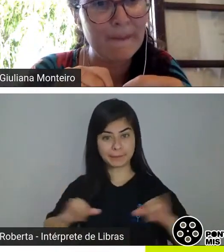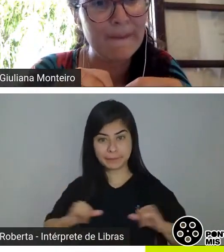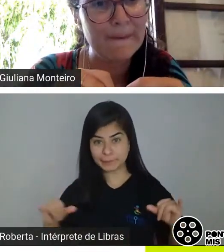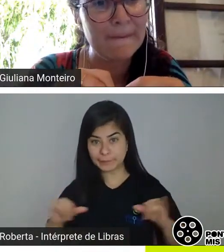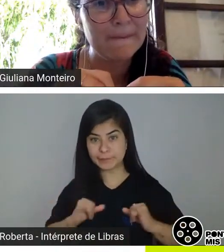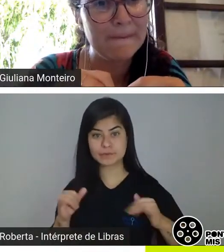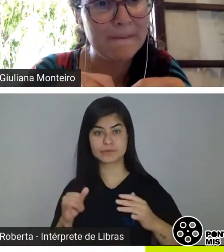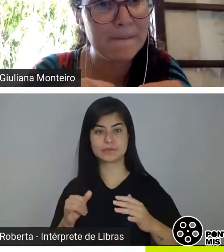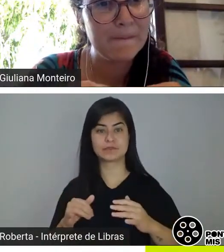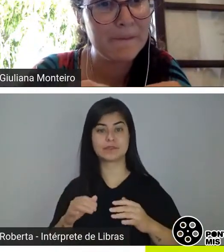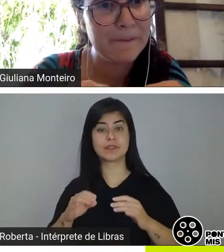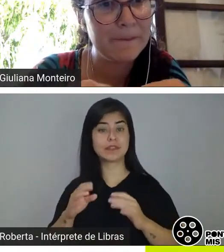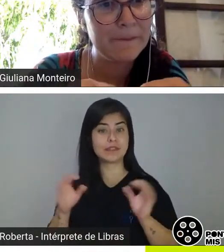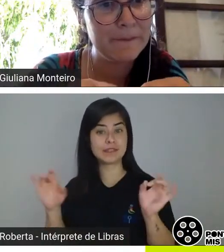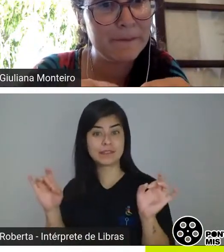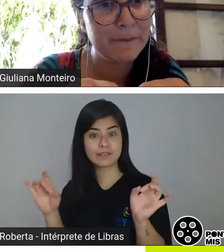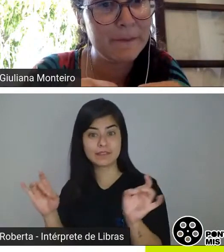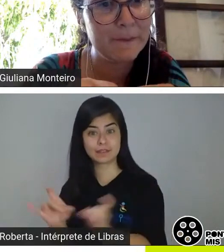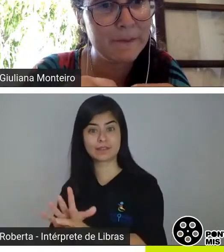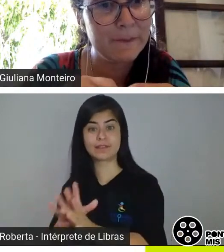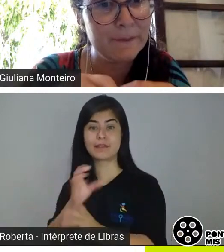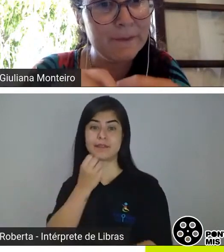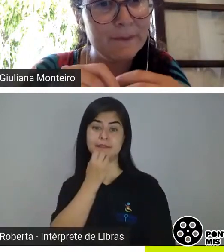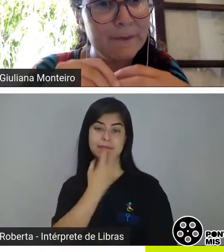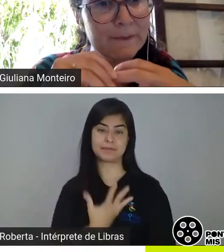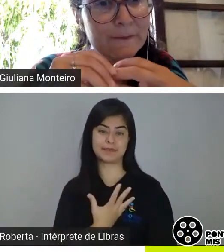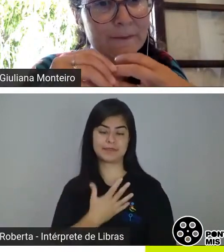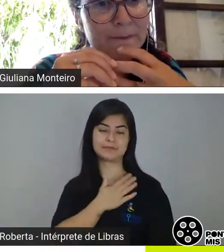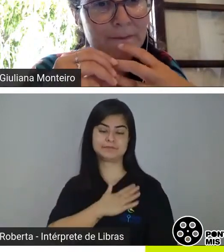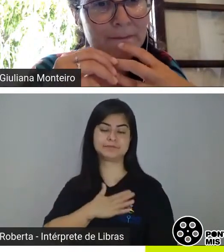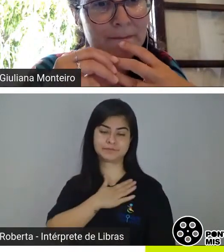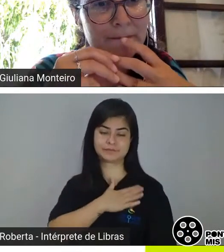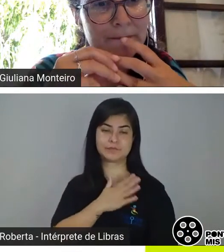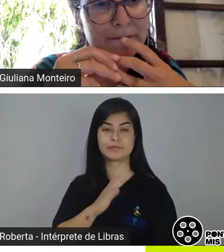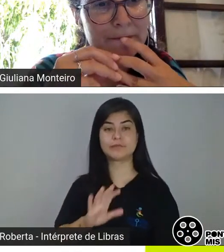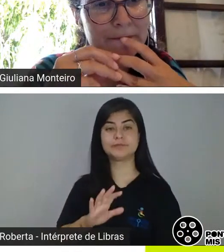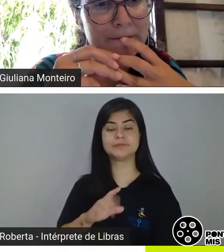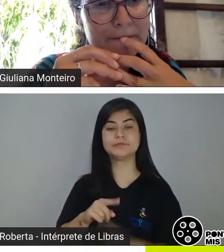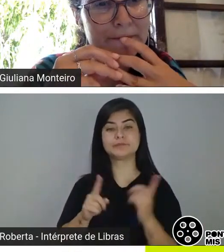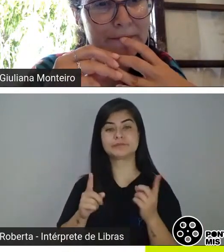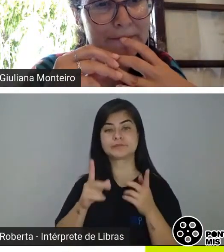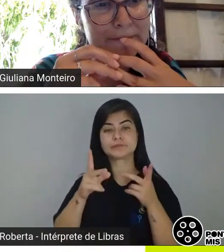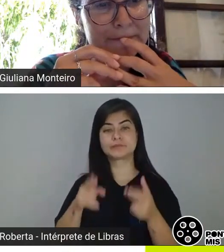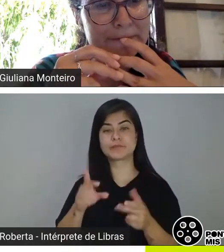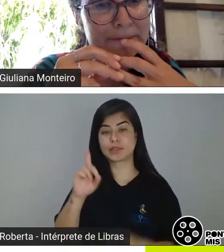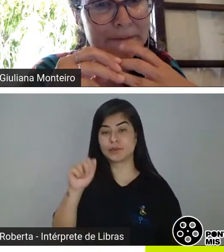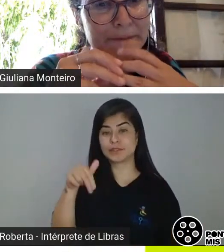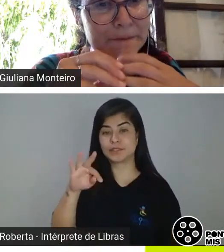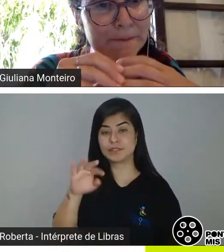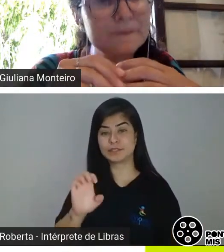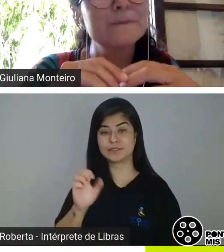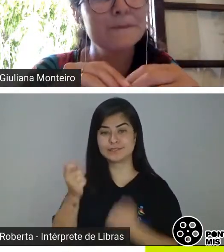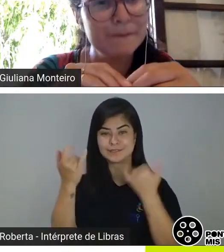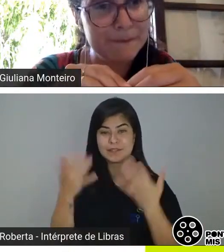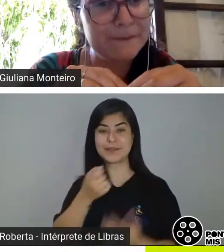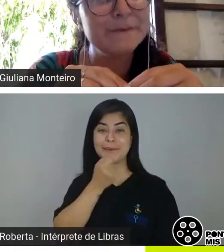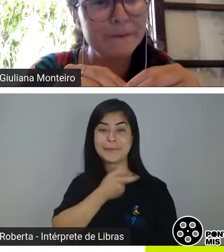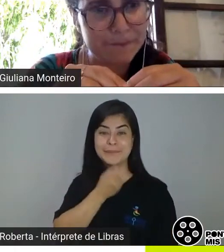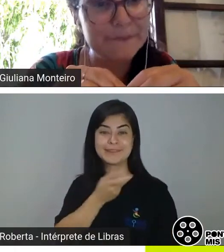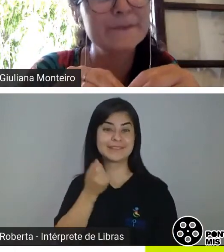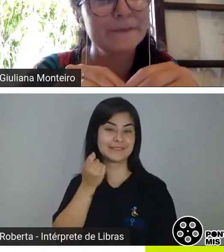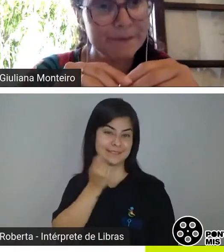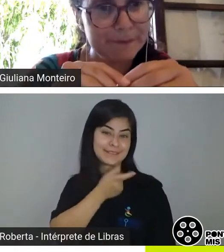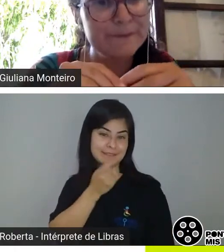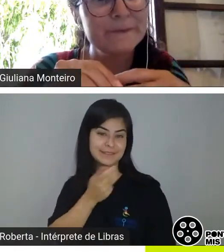irrecuperável. E ela termina bem. Nesse sentido, ela é uma comédia. Mas, como o Dante chamou a Divina Comédia de comédia, ela não tem